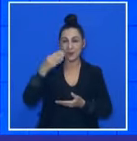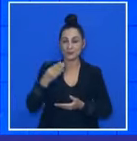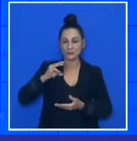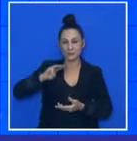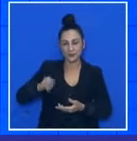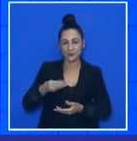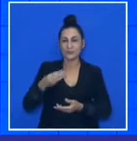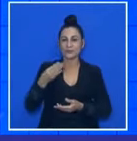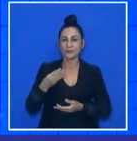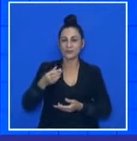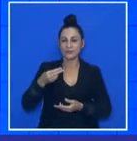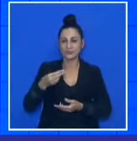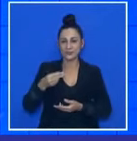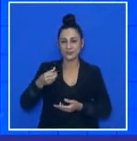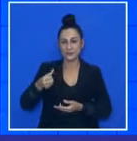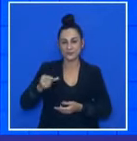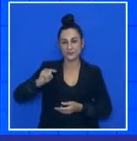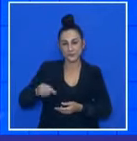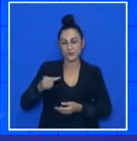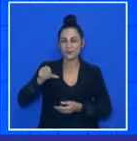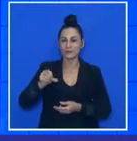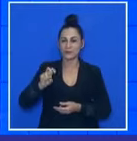principal